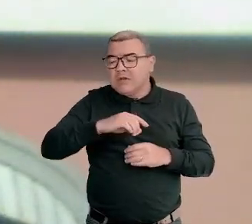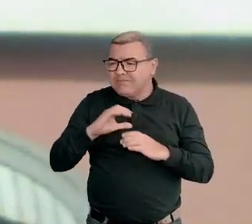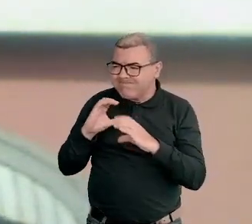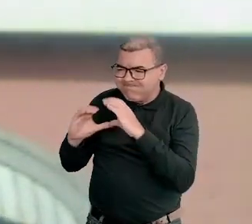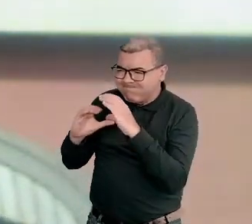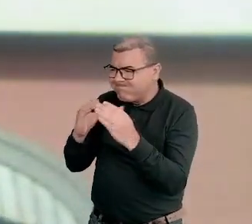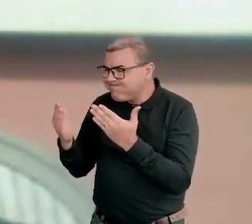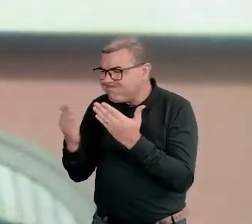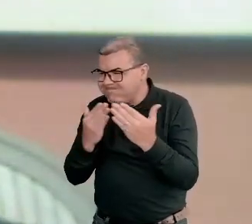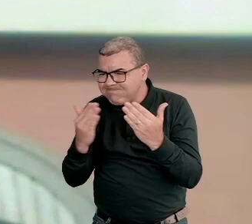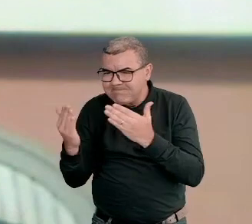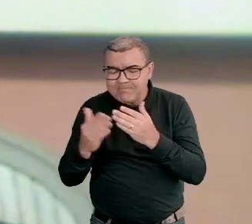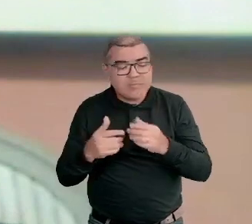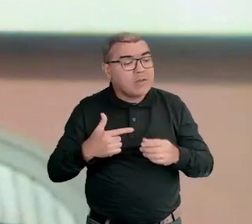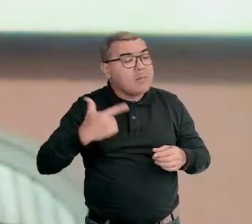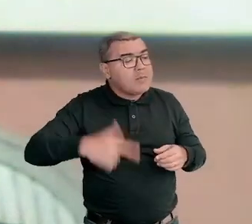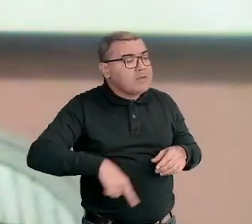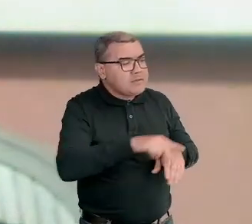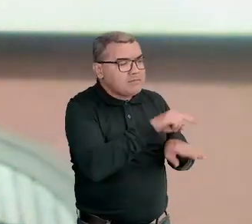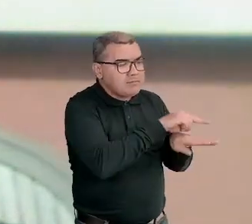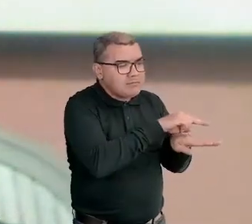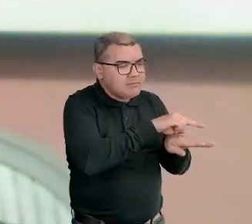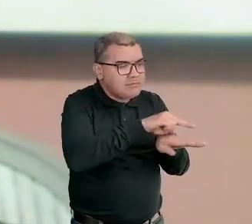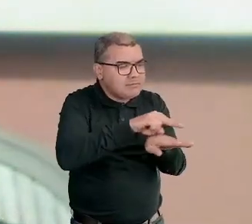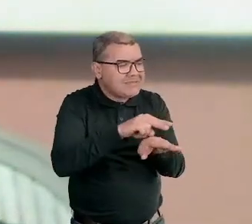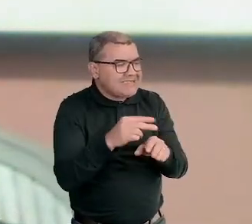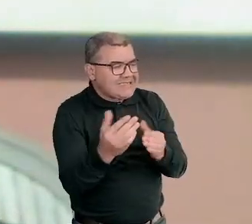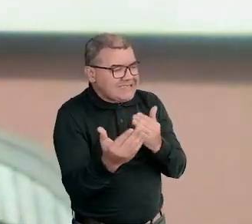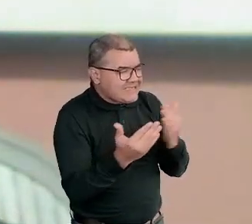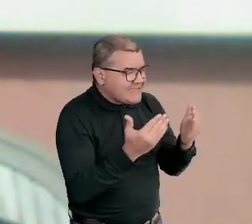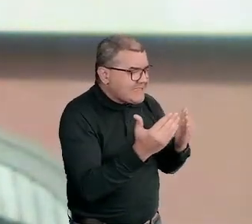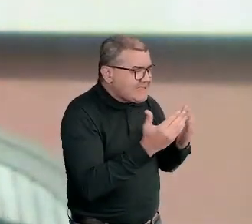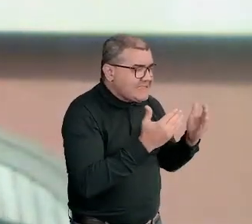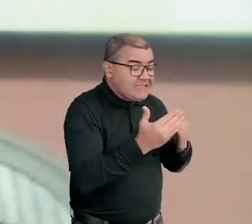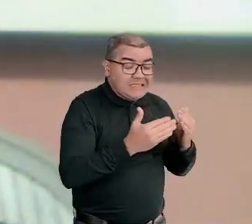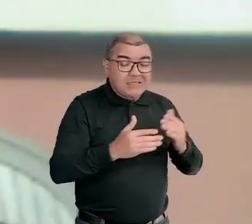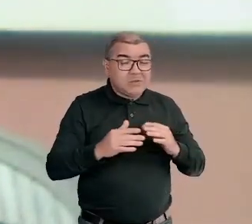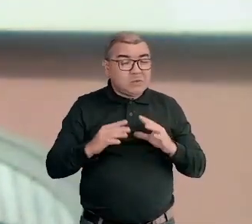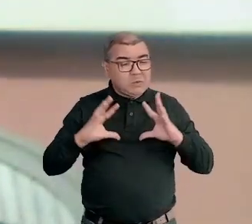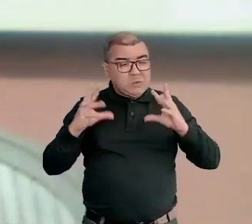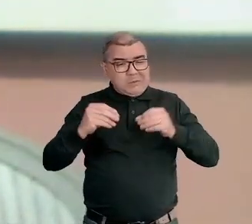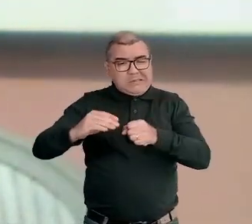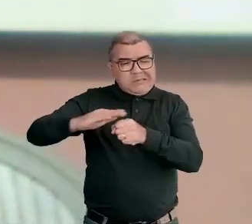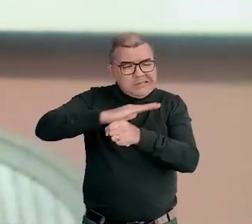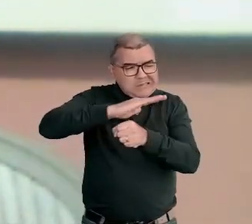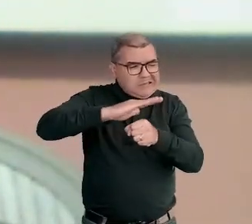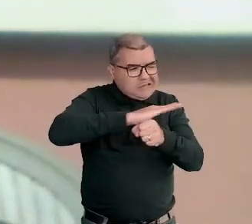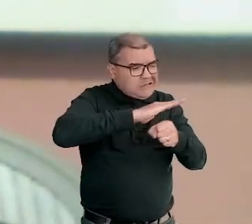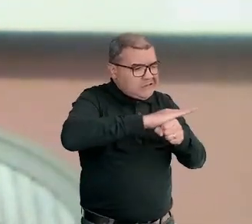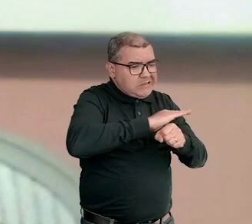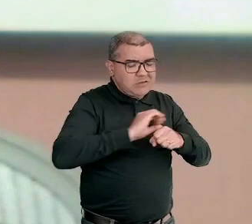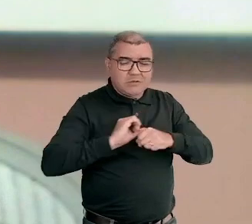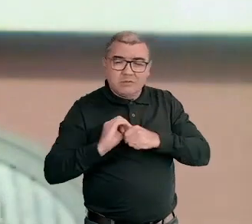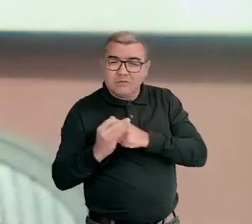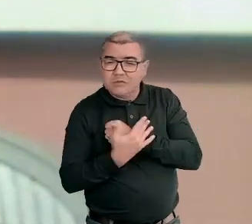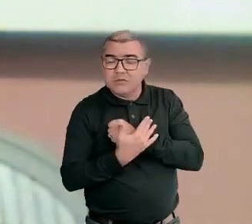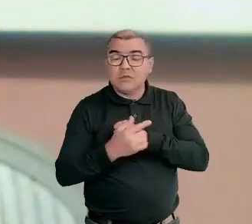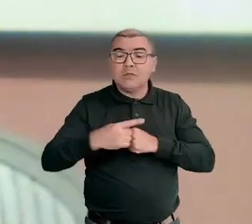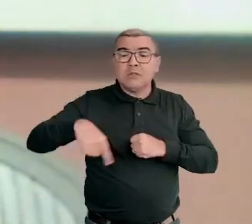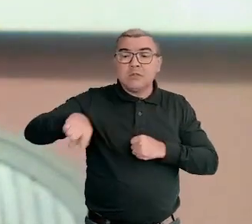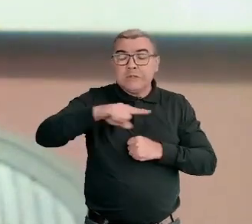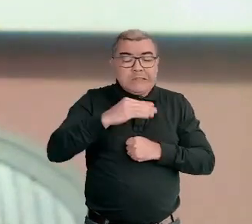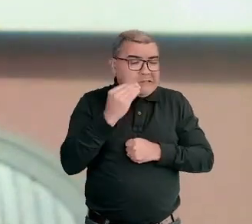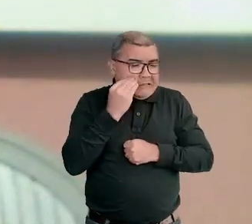de comunicação com os internados naquele mundo hermético dos ambientes das internações por Covid.